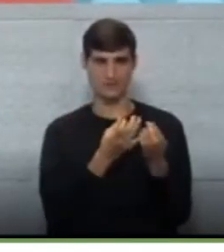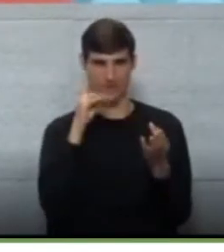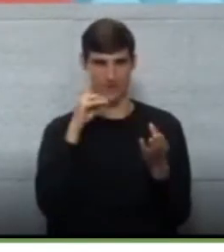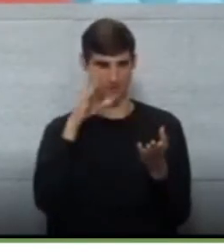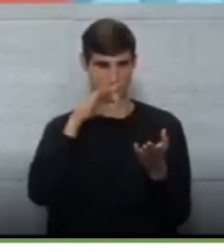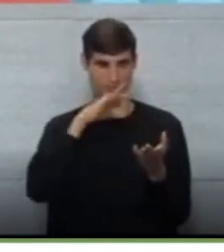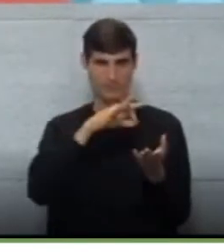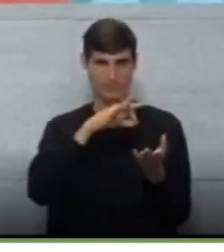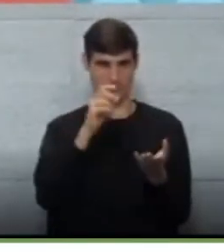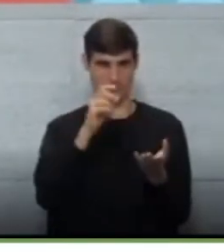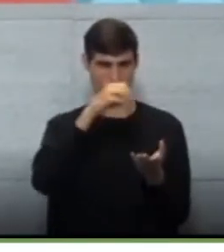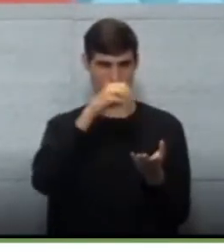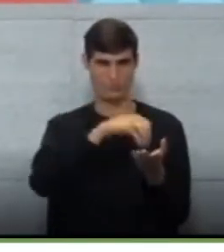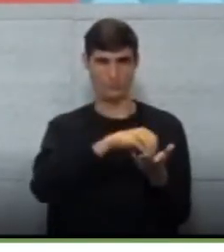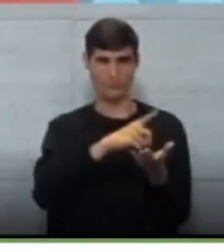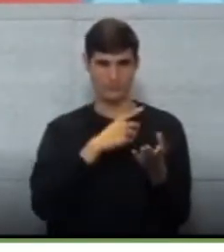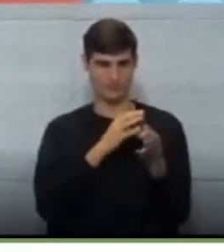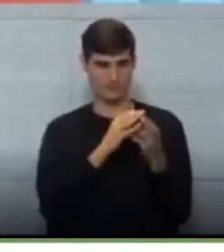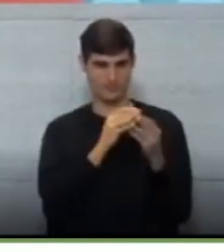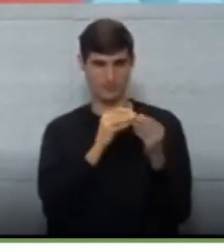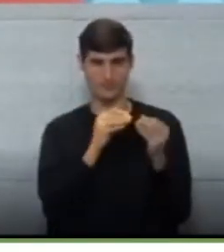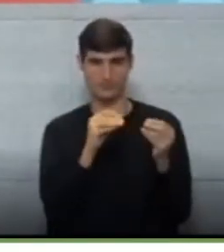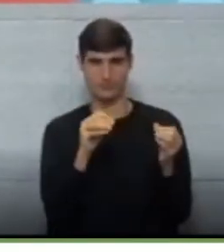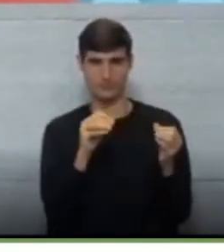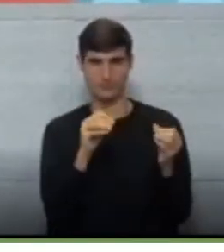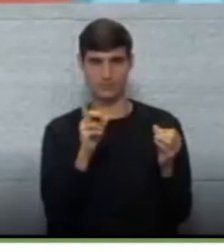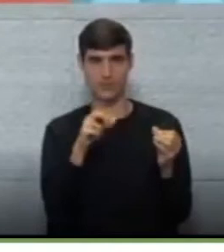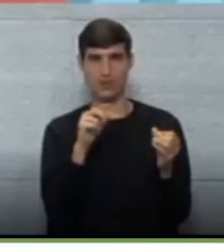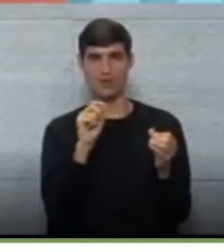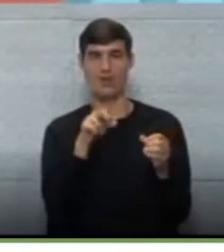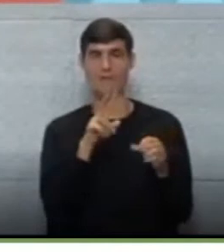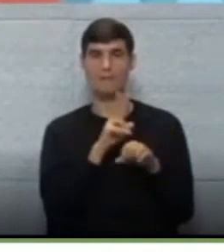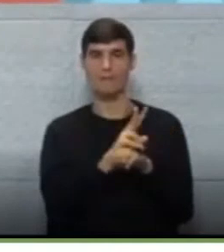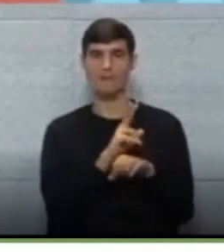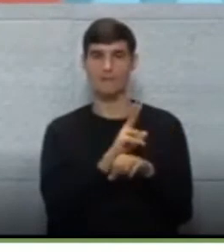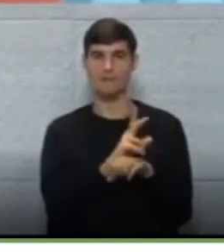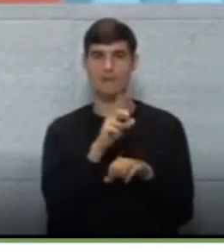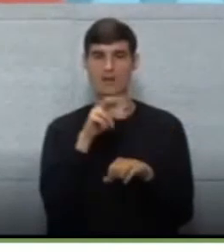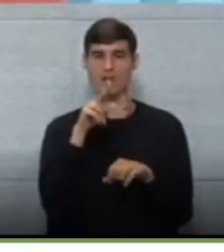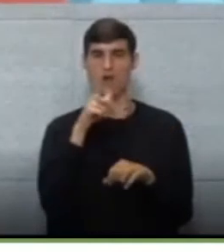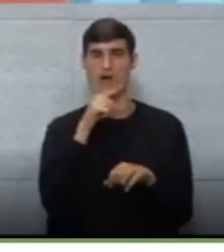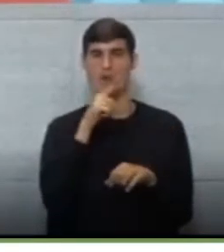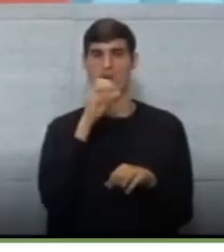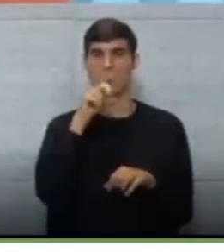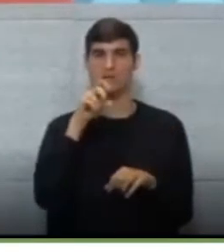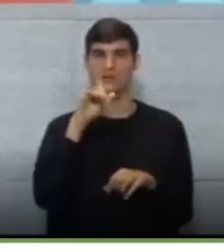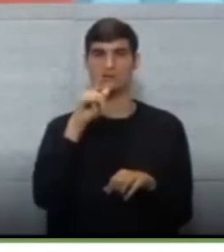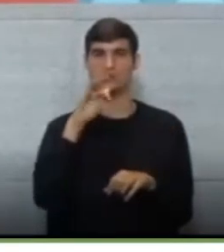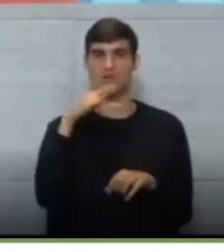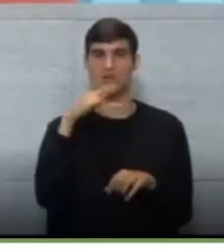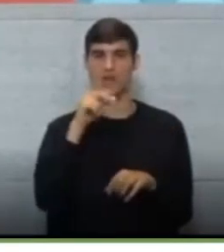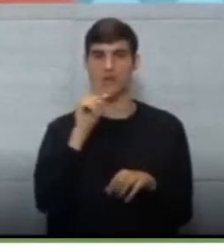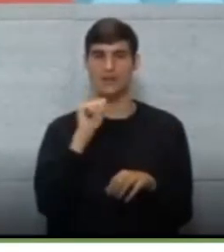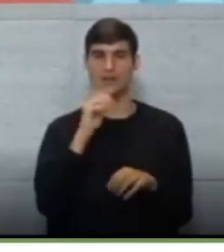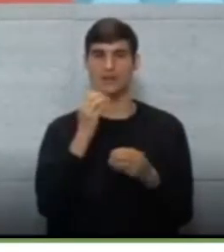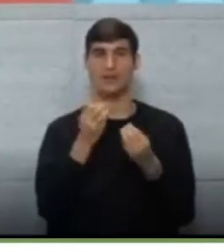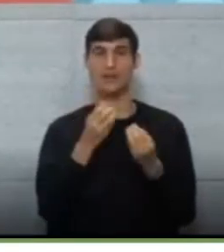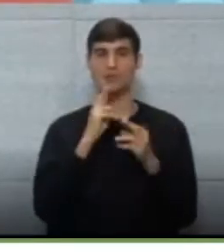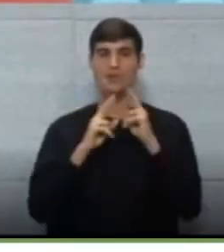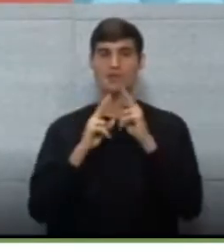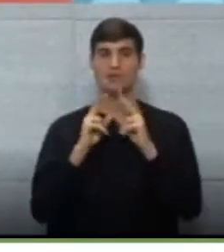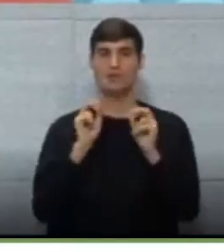quebra água oxigenada para proteger o micro-organismo, tá certo? E aí, como é que a gente viu esse teste? Qual